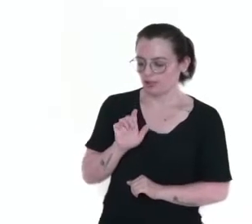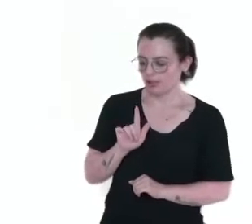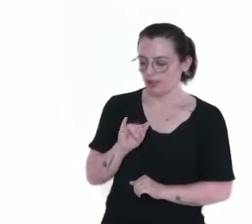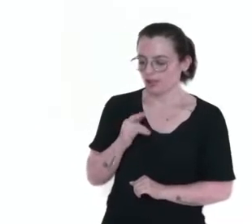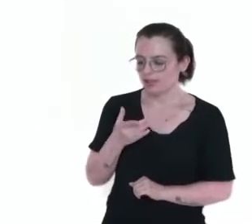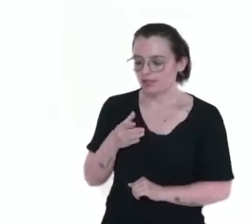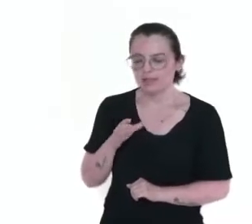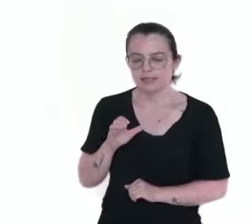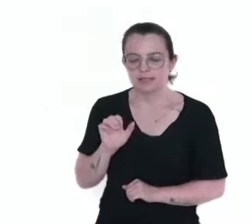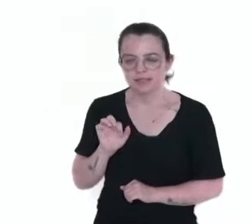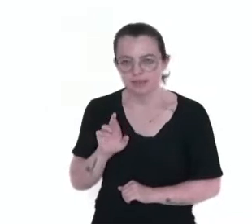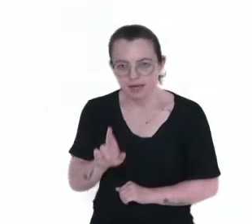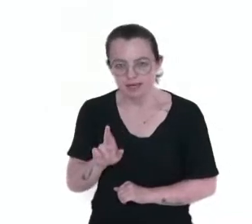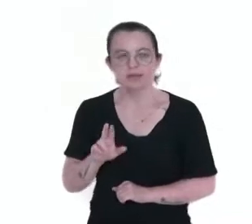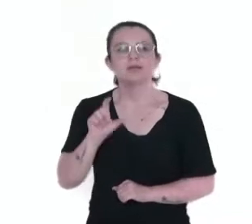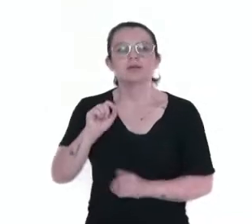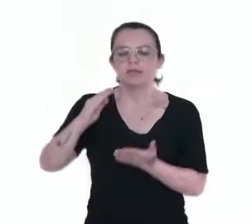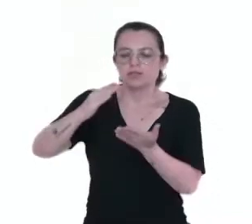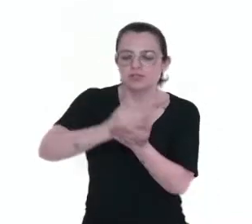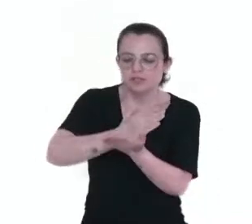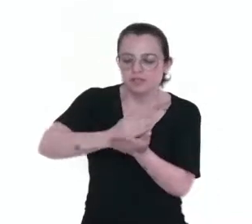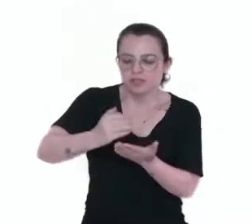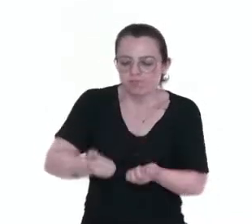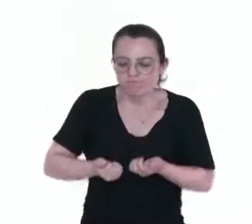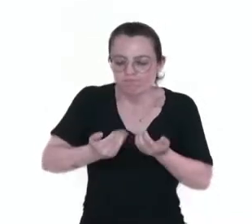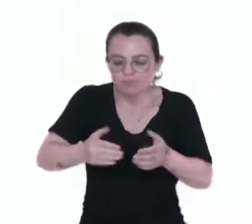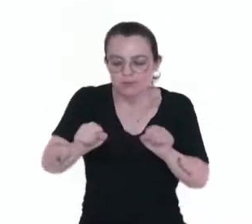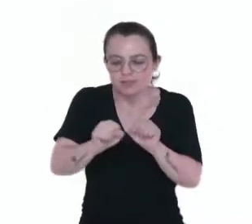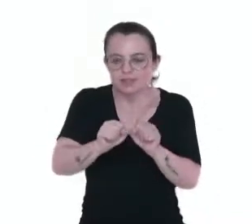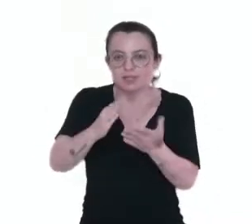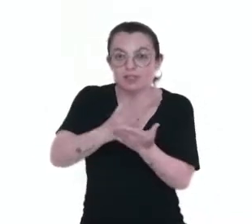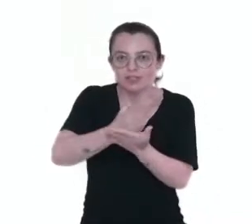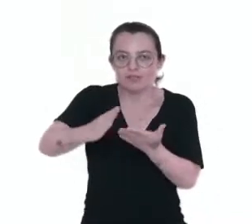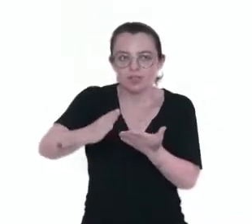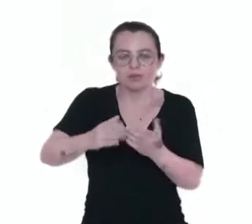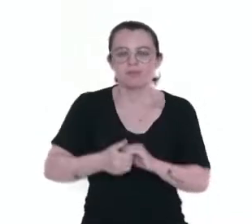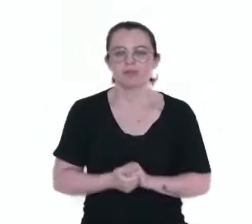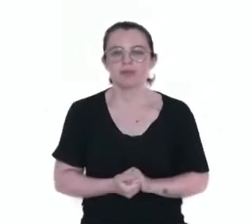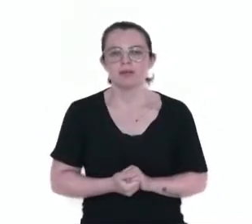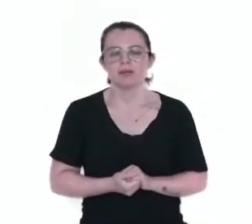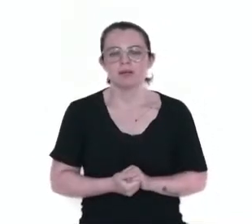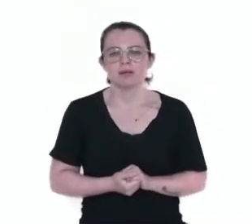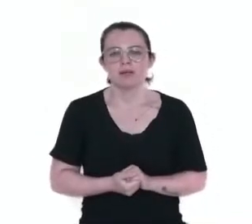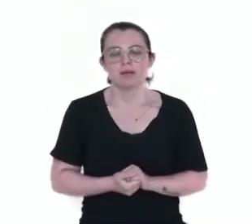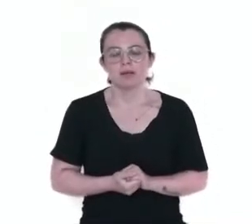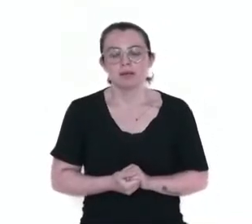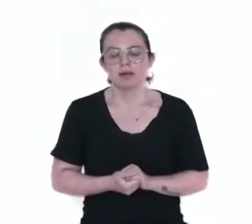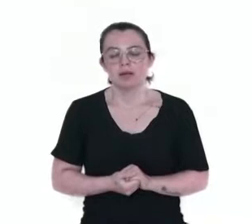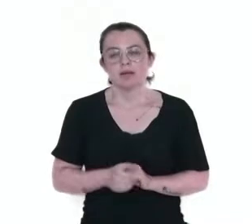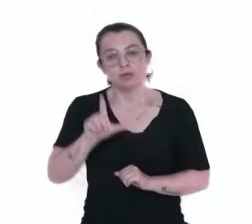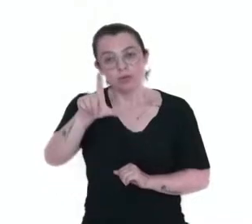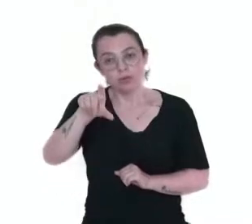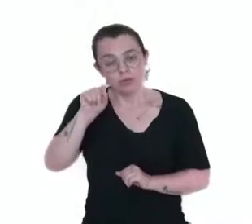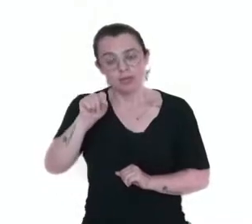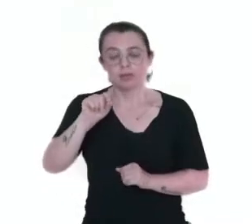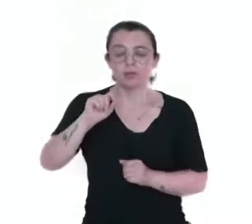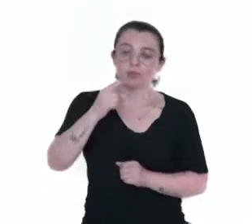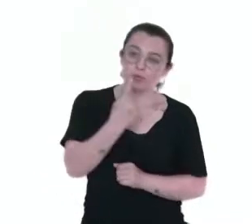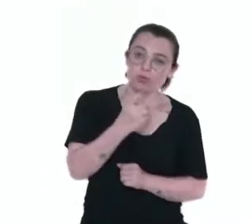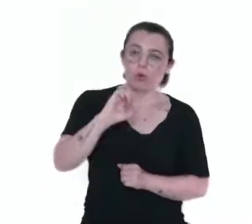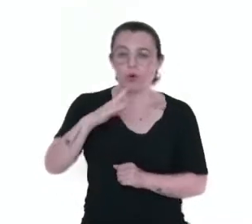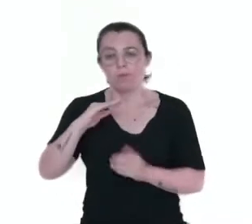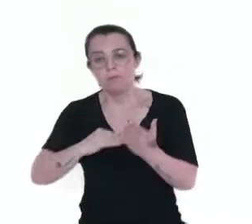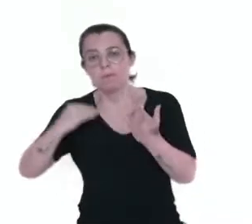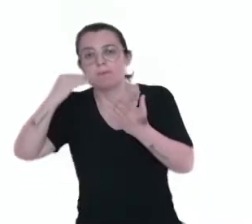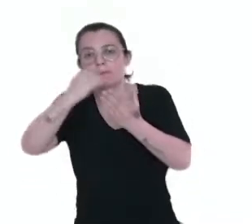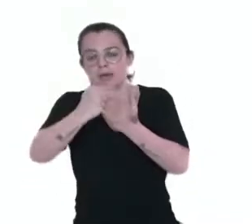é dividir ou classificar o espaço geográfico segundo um ou mais critérios. Então se